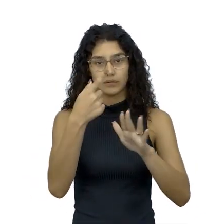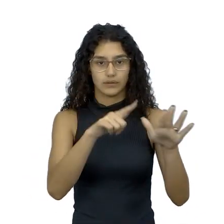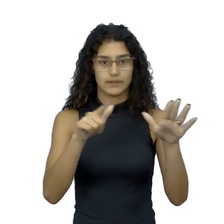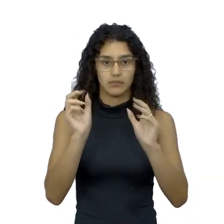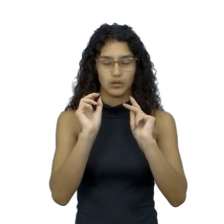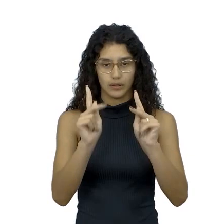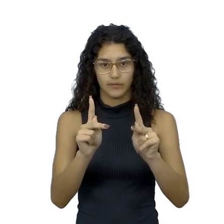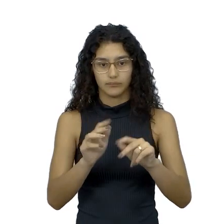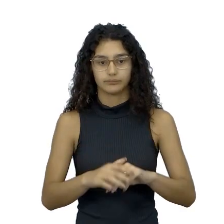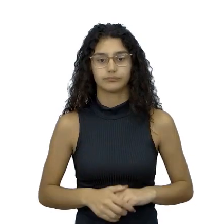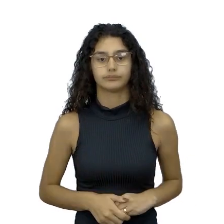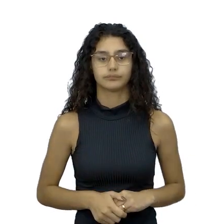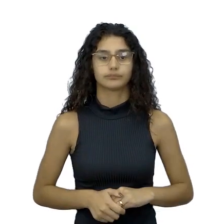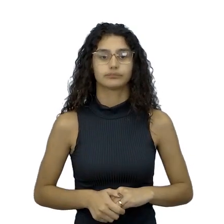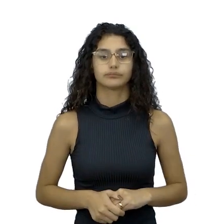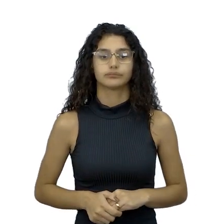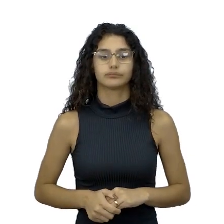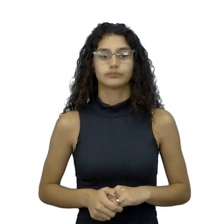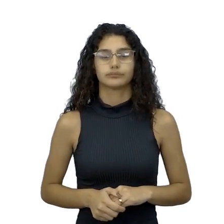tá bom?